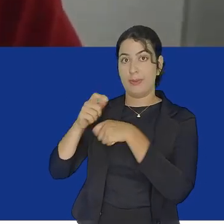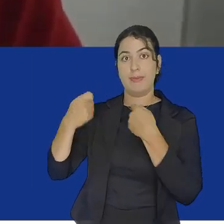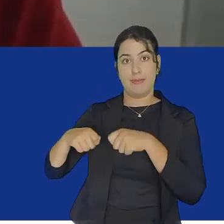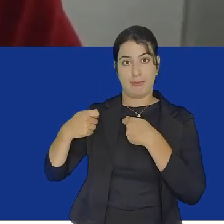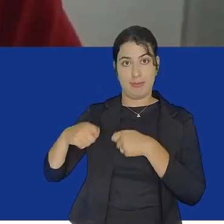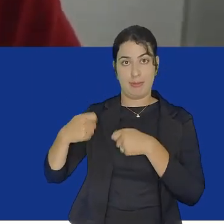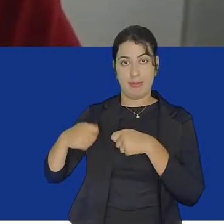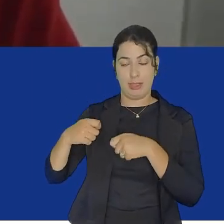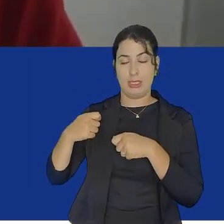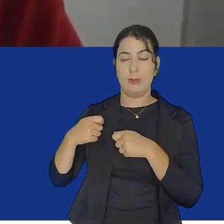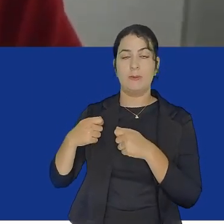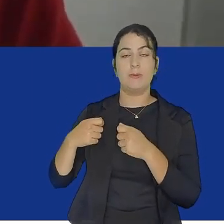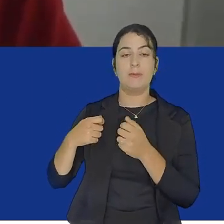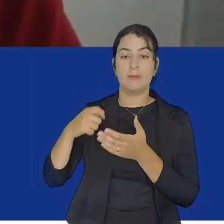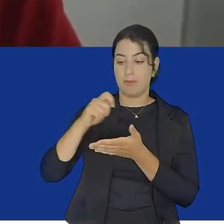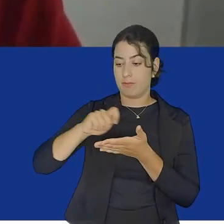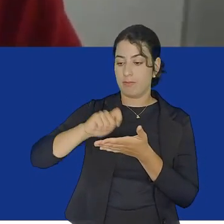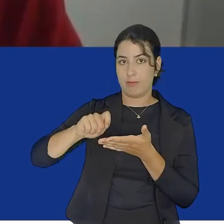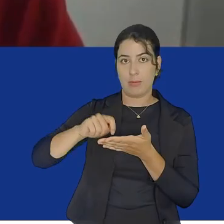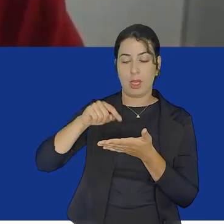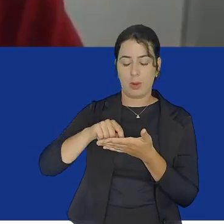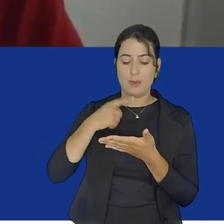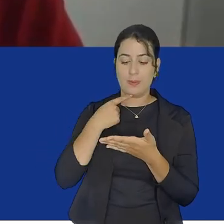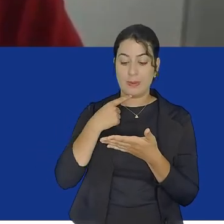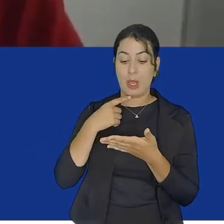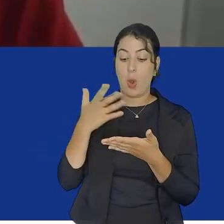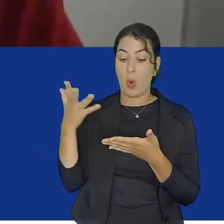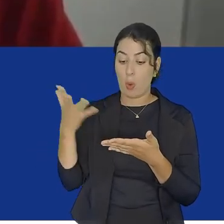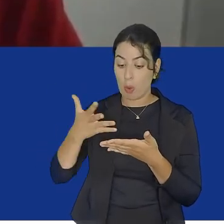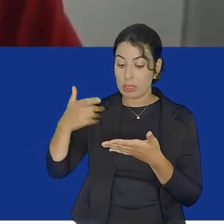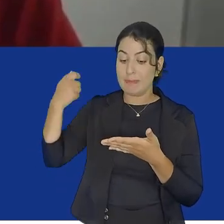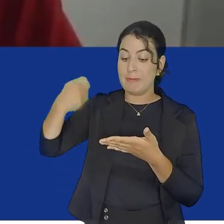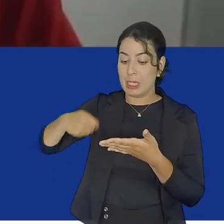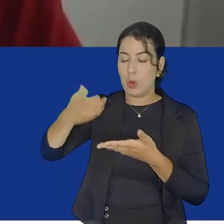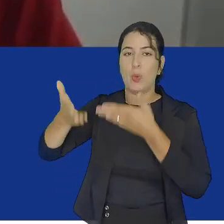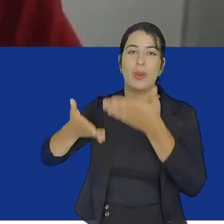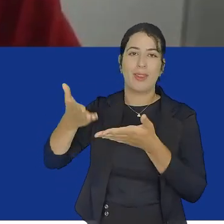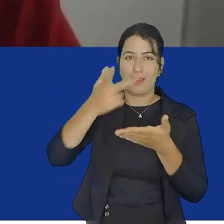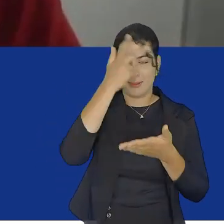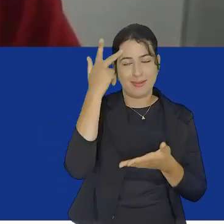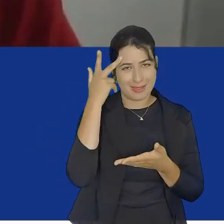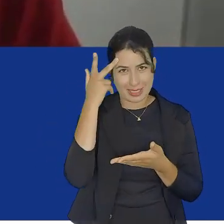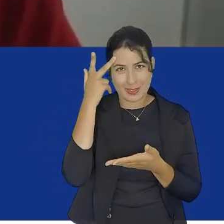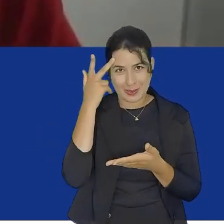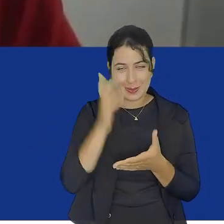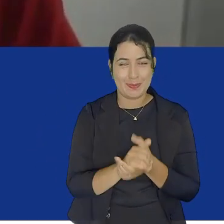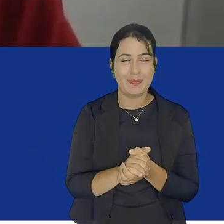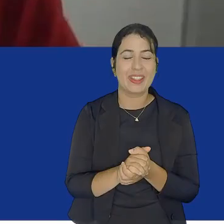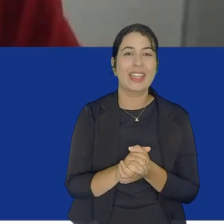cuidar das relações dessa equipe. Então, na inovação, tem uma ferramenta que